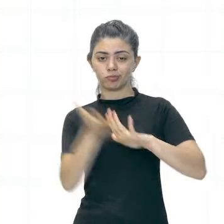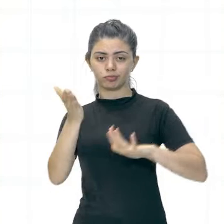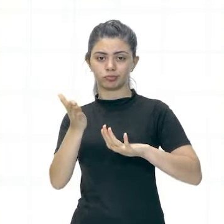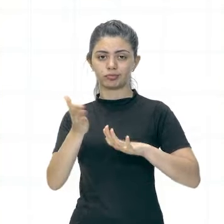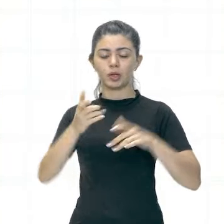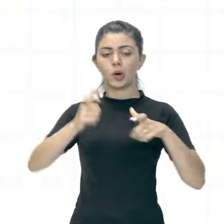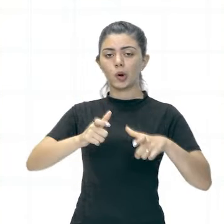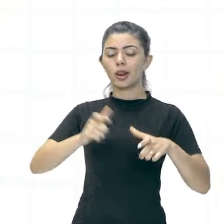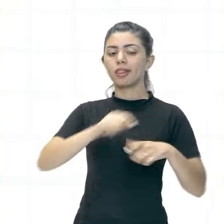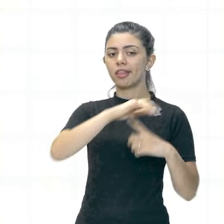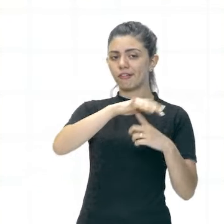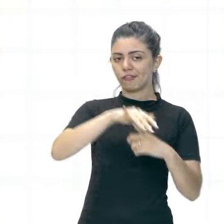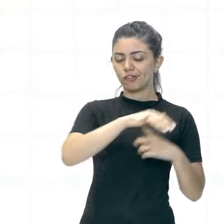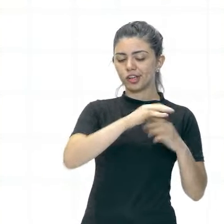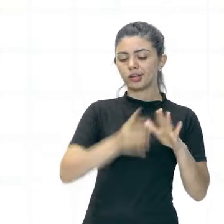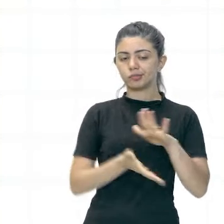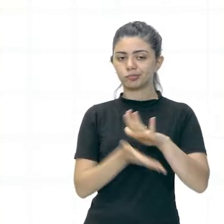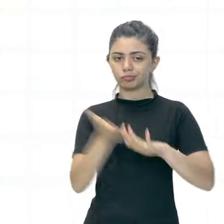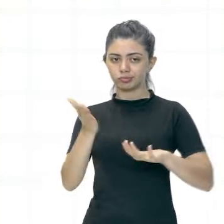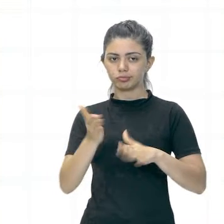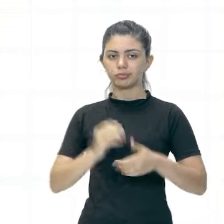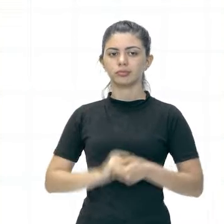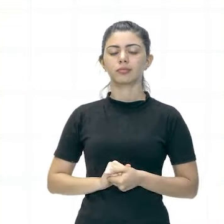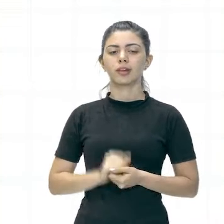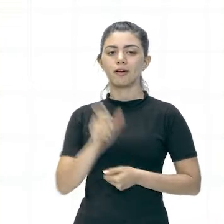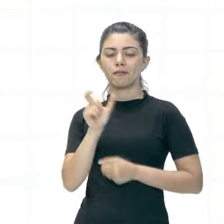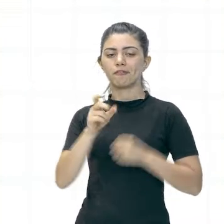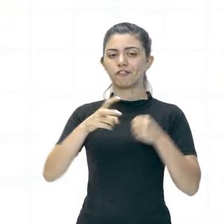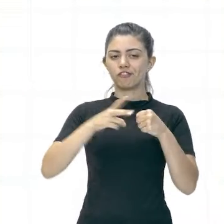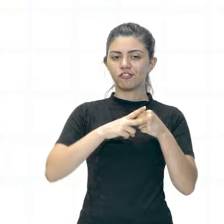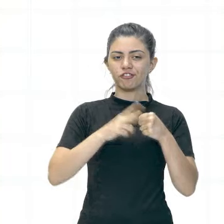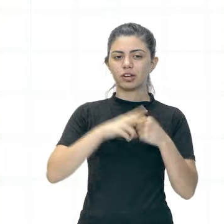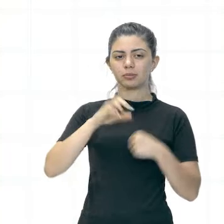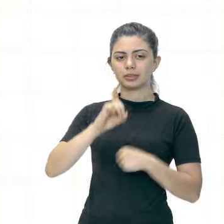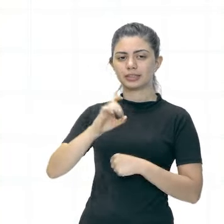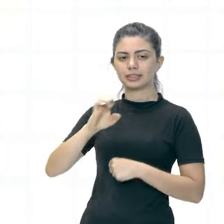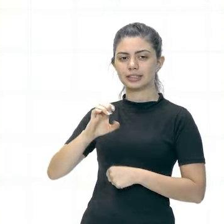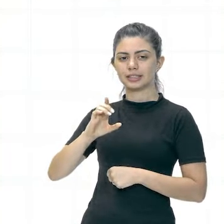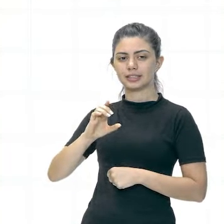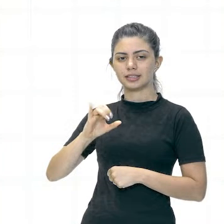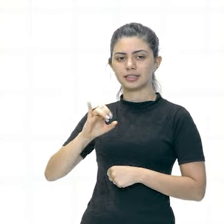E decided, verbo decided também está no passado, não é?